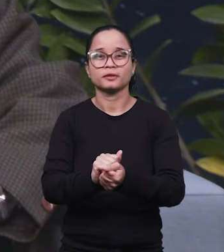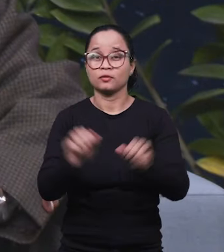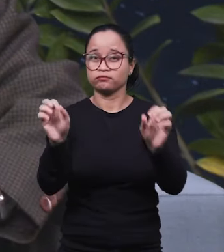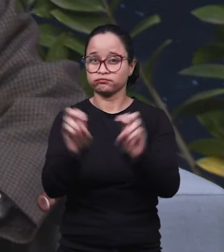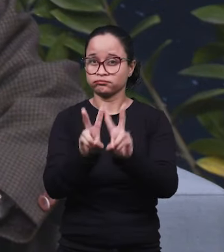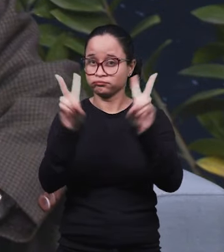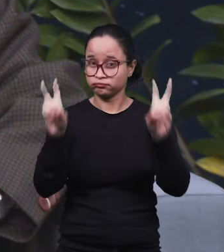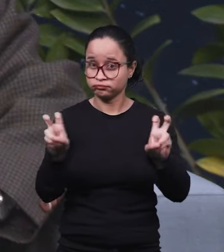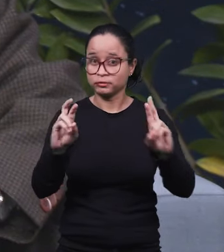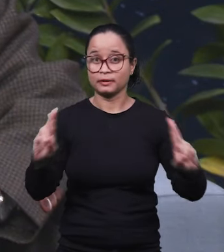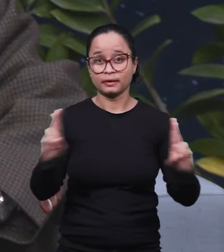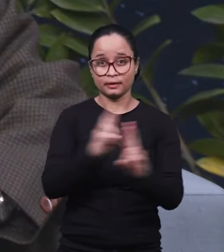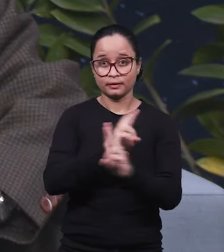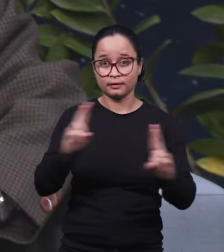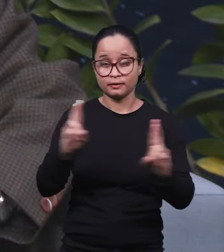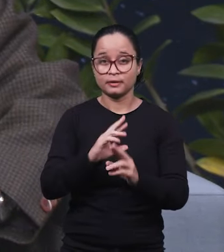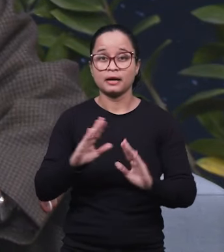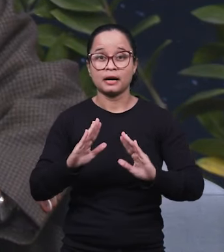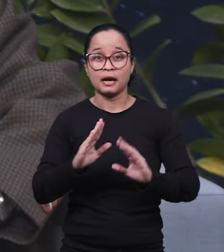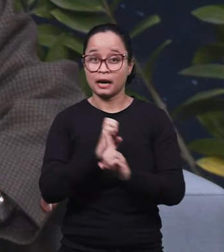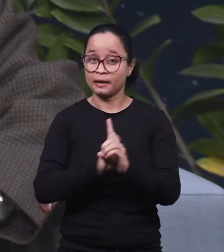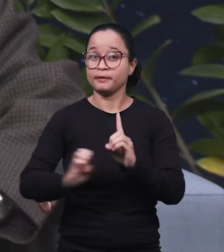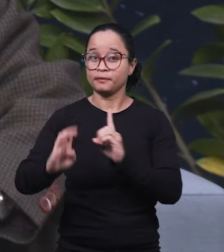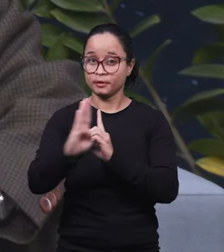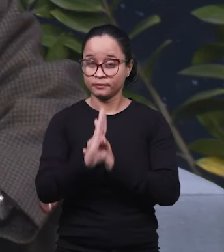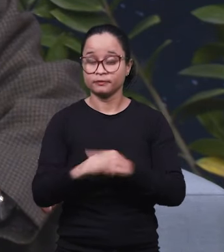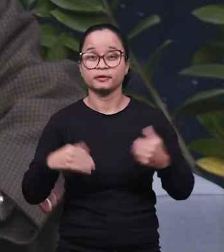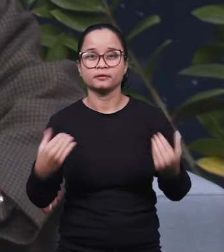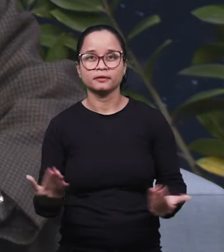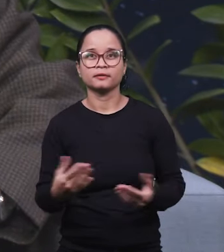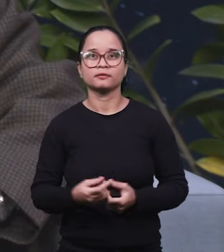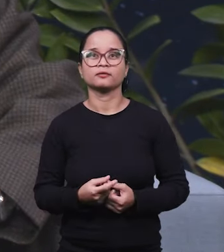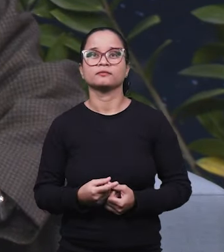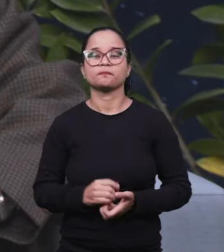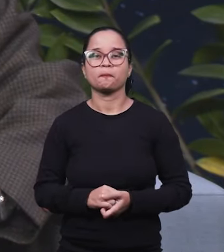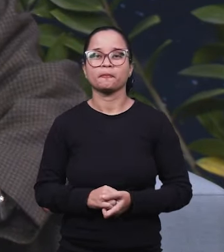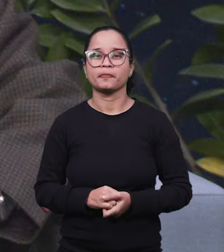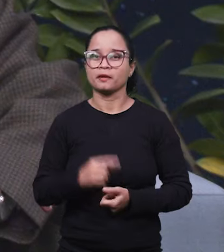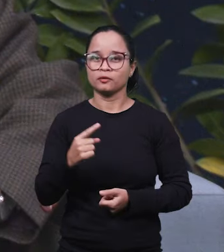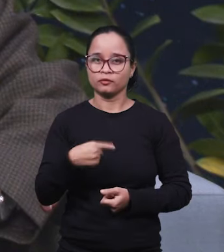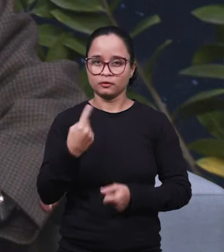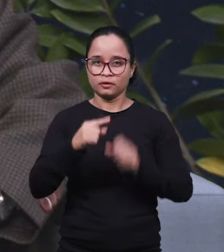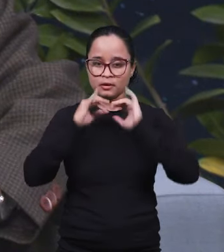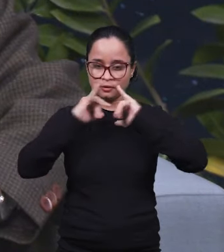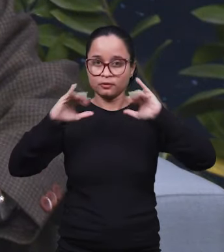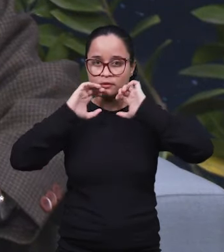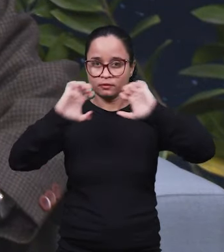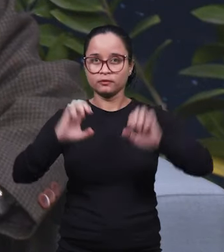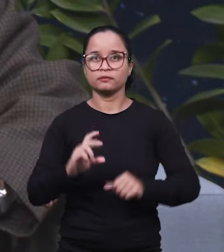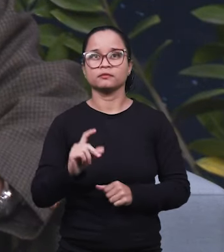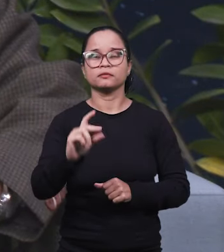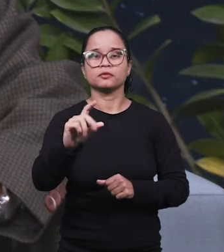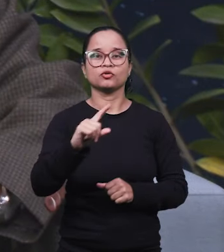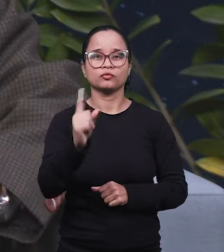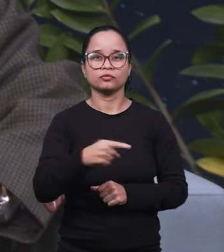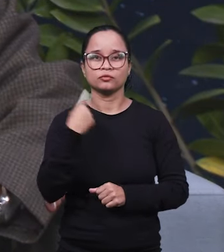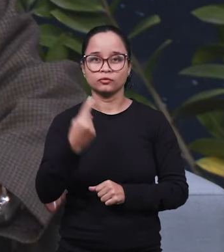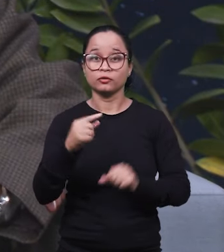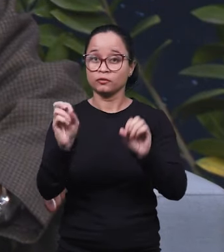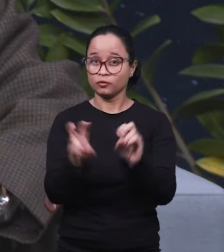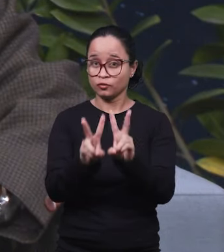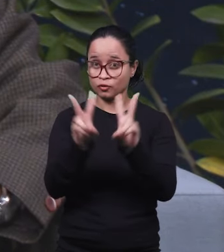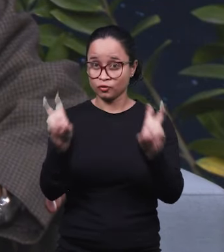assuntos relacionados à nossa Escola Bíblica Dominical. Quando nós falamos em anunciando o Evangelho Eterno, nós estamos falando de um